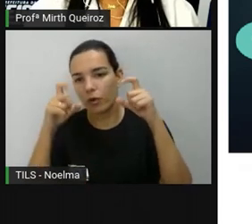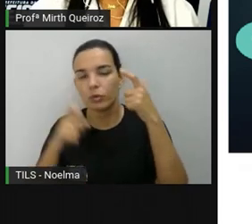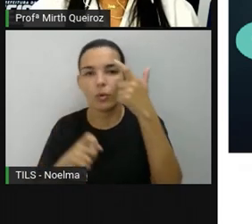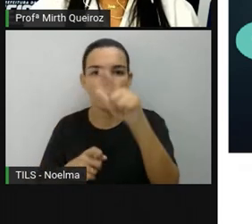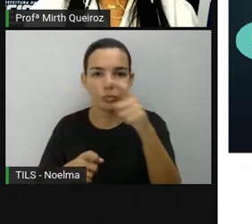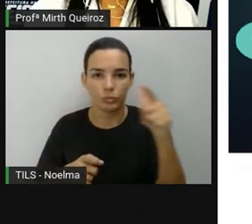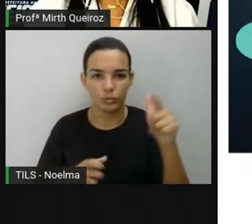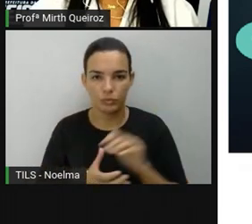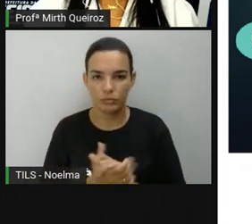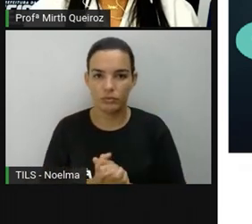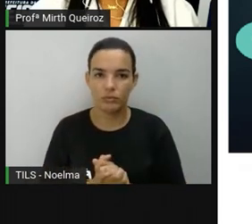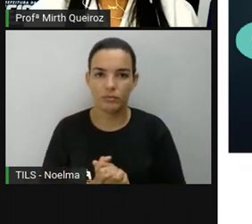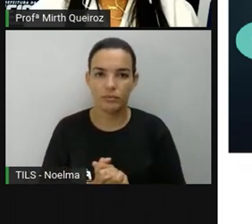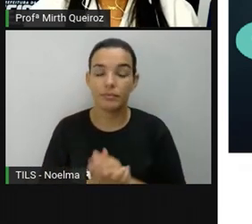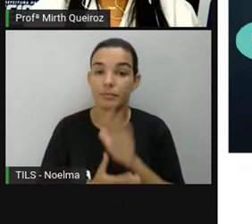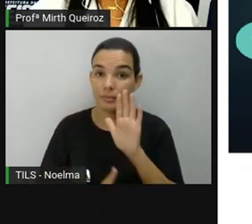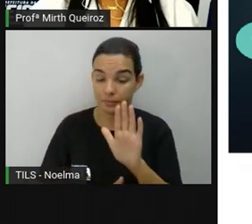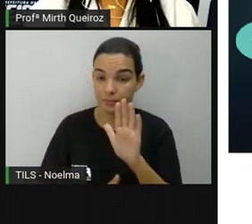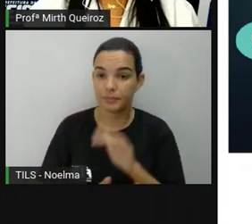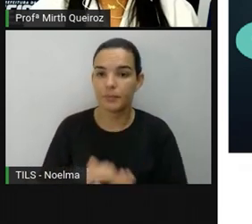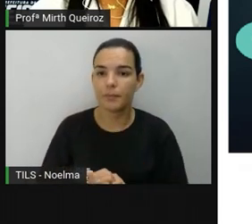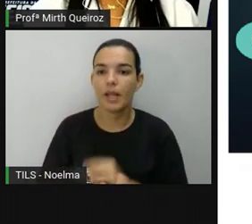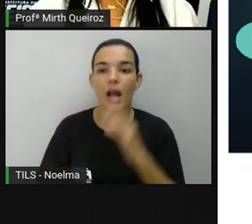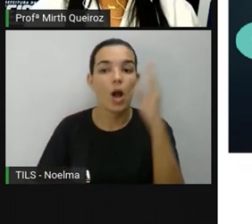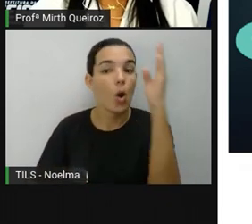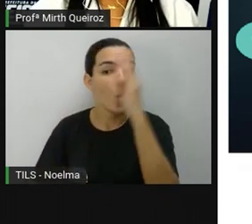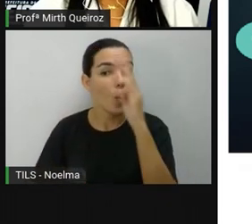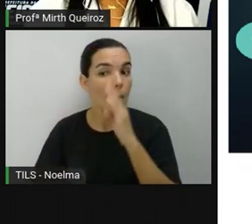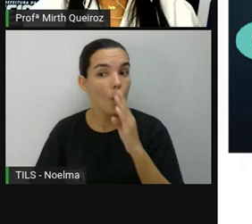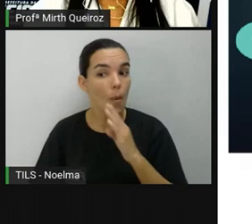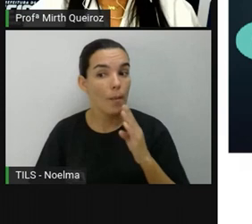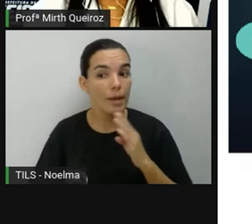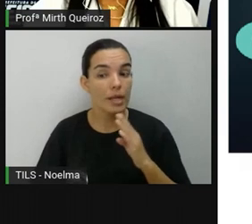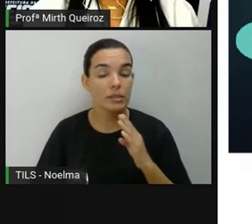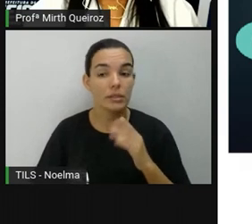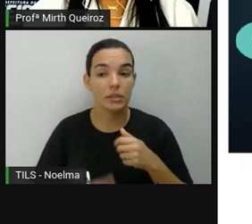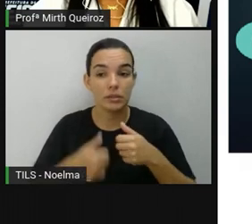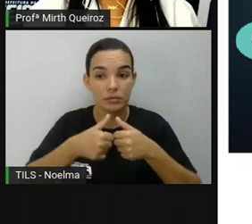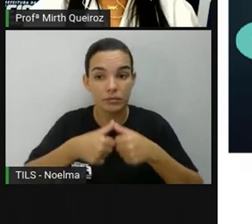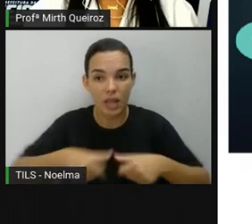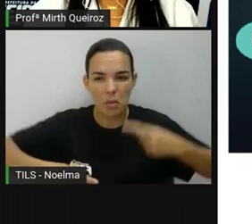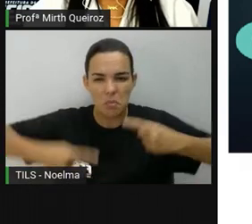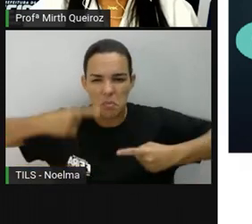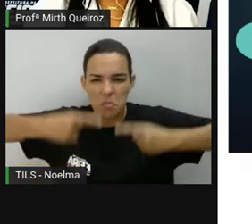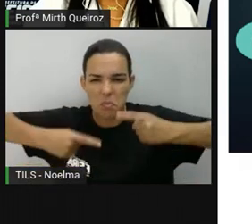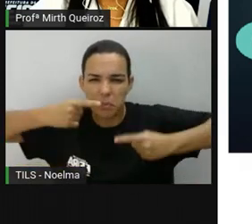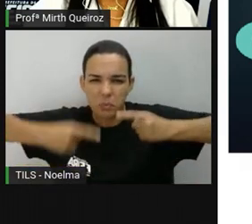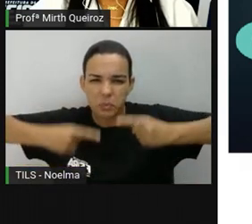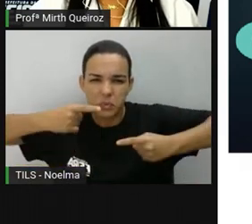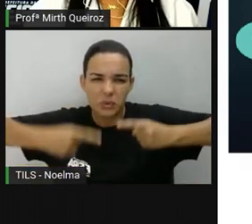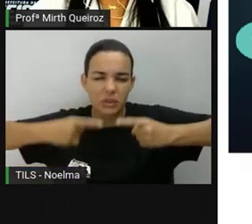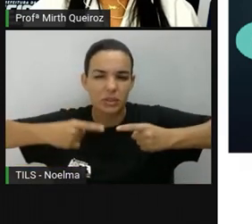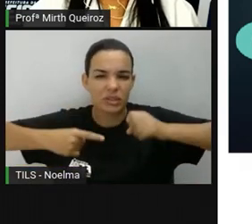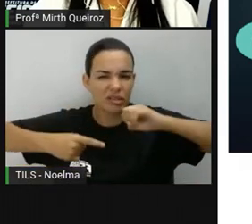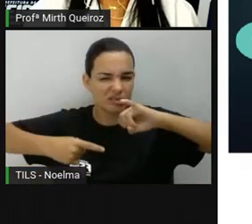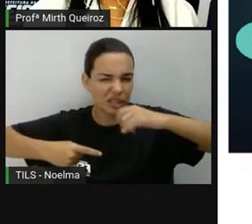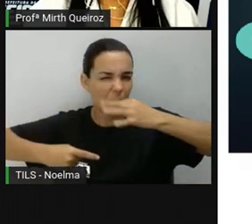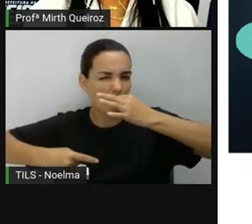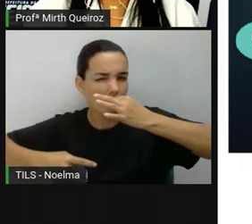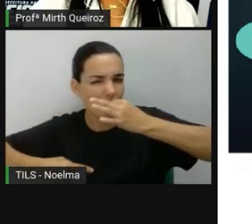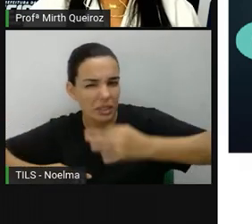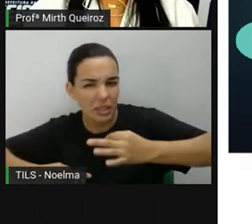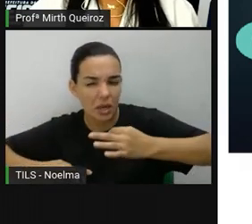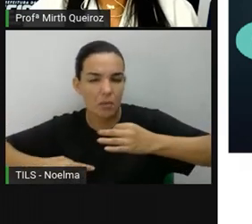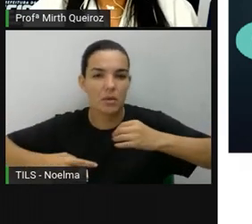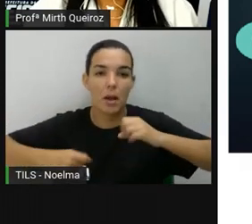Brasil vive um clima de acirramento político. Qualquer comentário mais pesado vai gerar alguma reação, seja